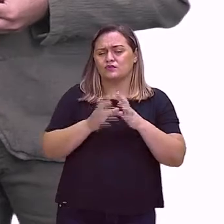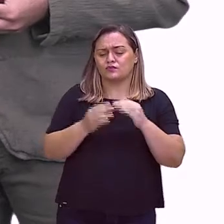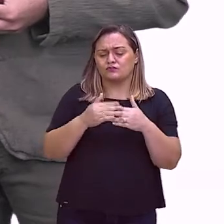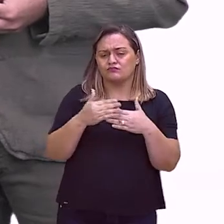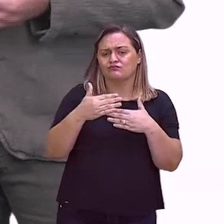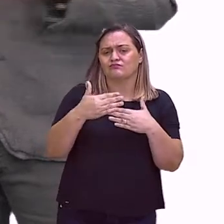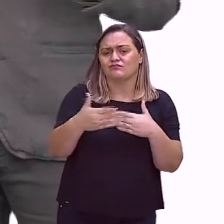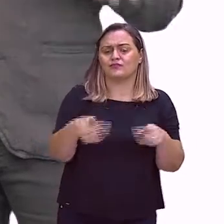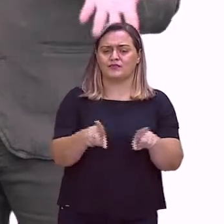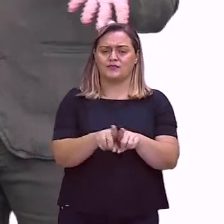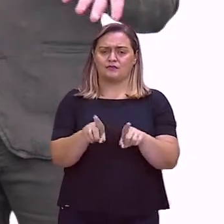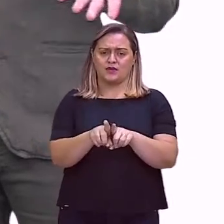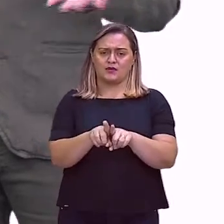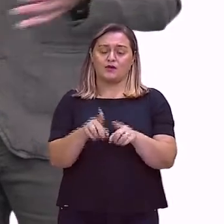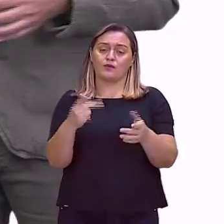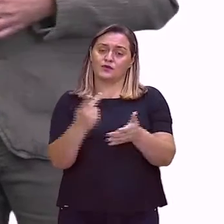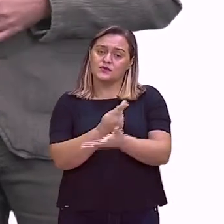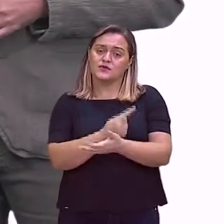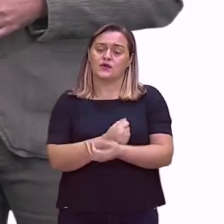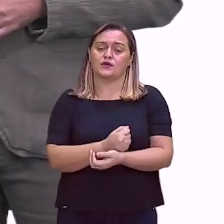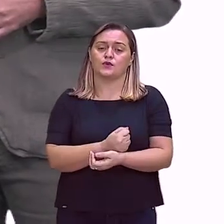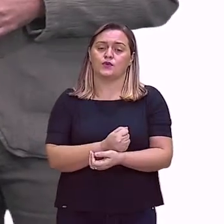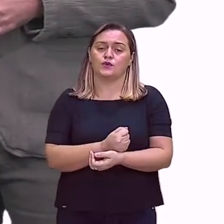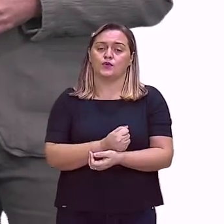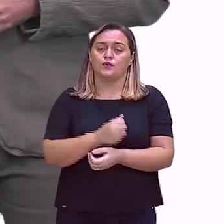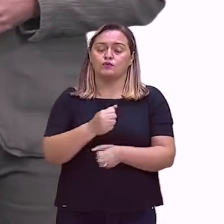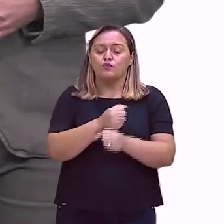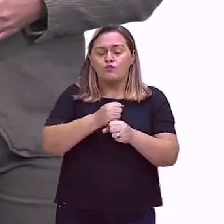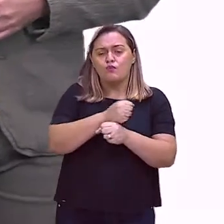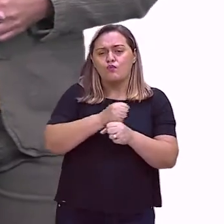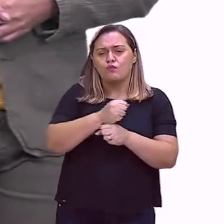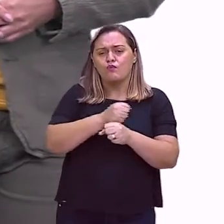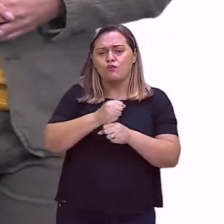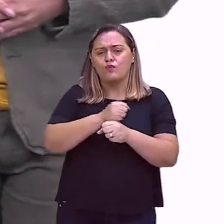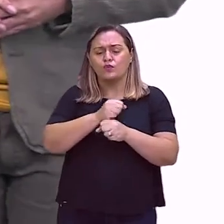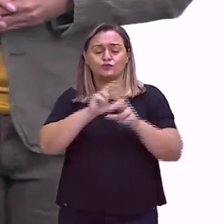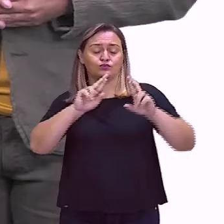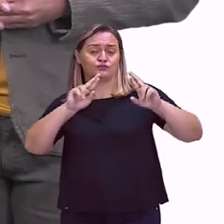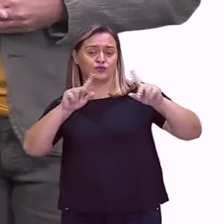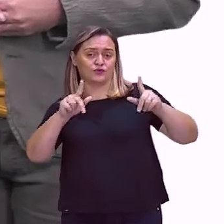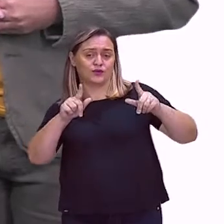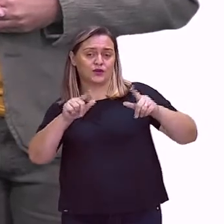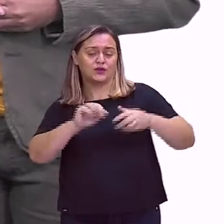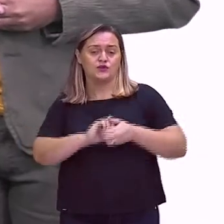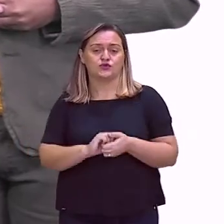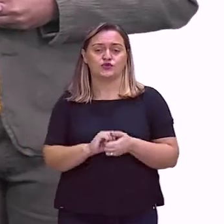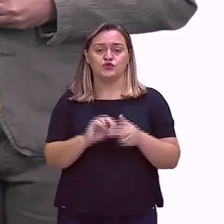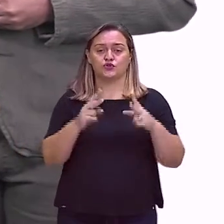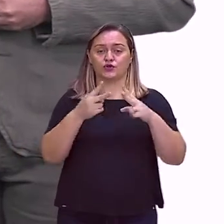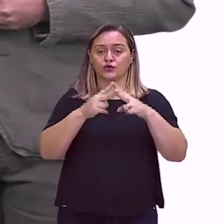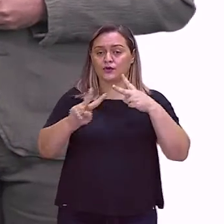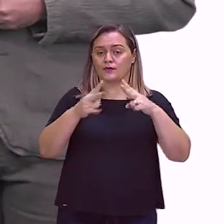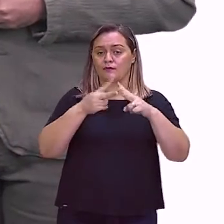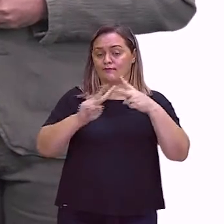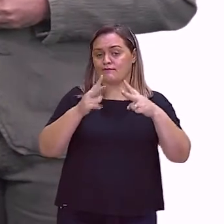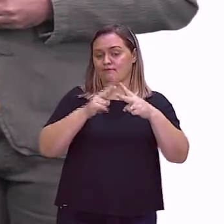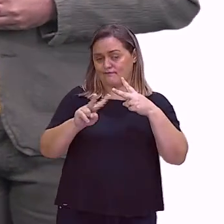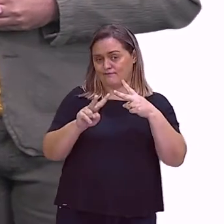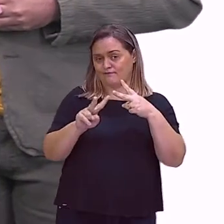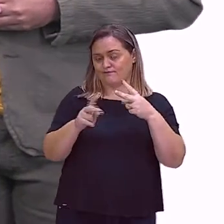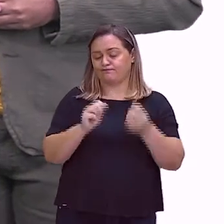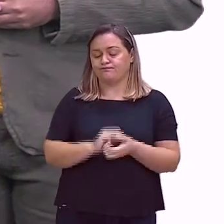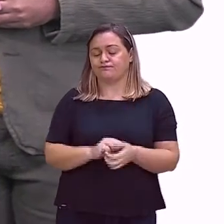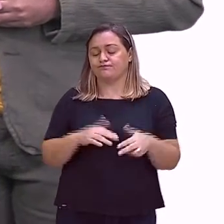também ocorrerá em um ano ímpar, ou seja, fora do calendário olímpico. Porém, mesmo com o adiamento,